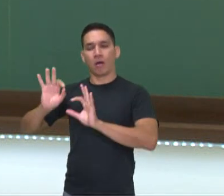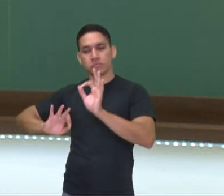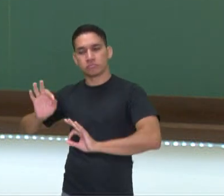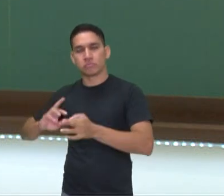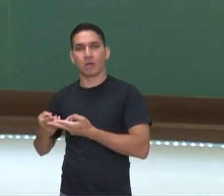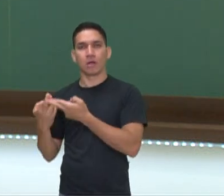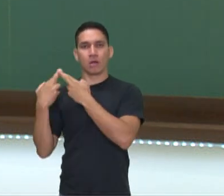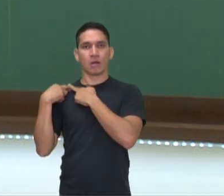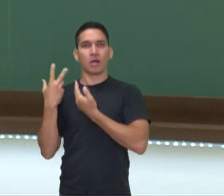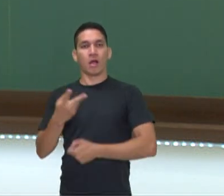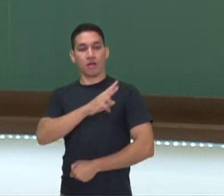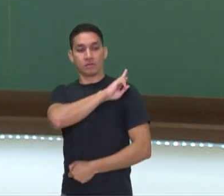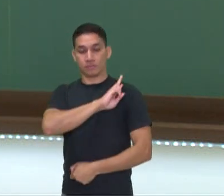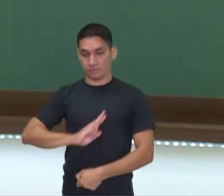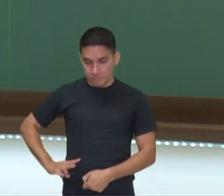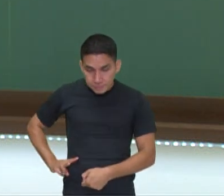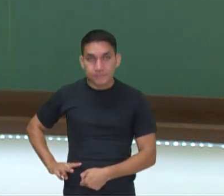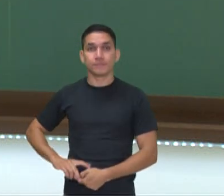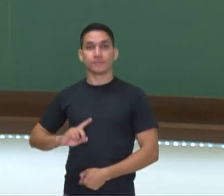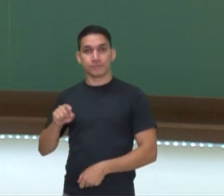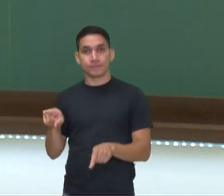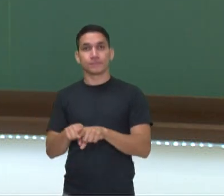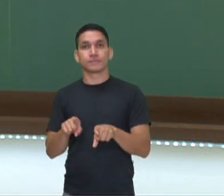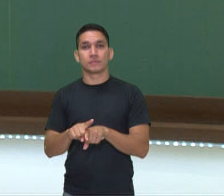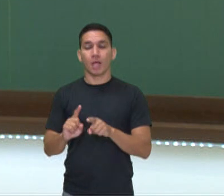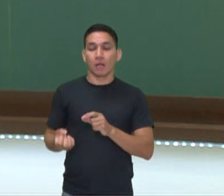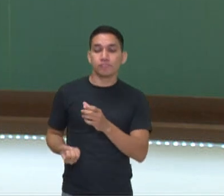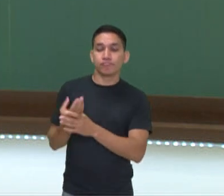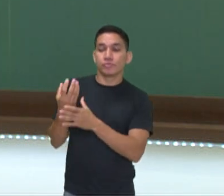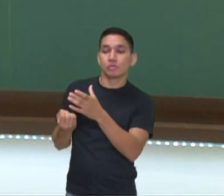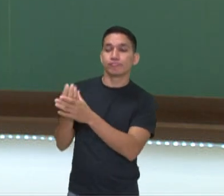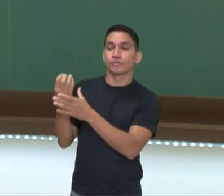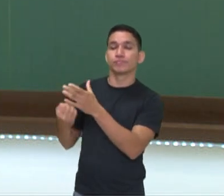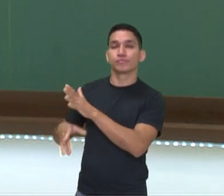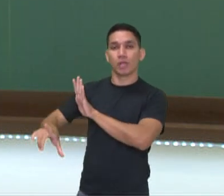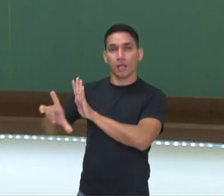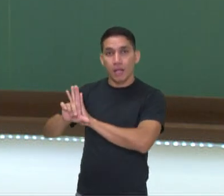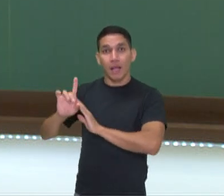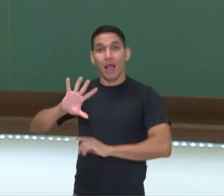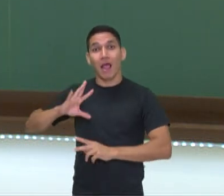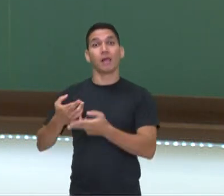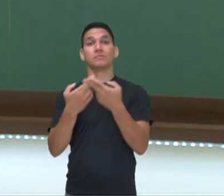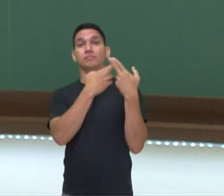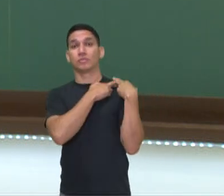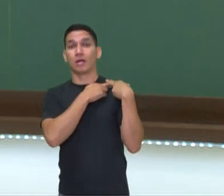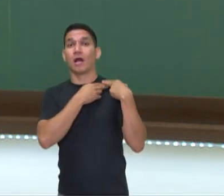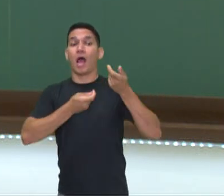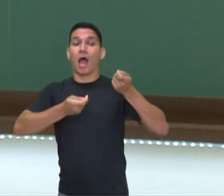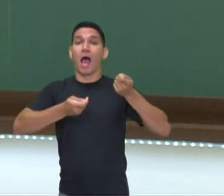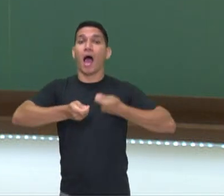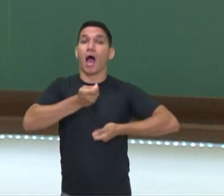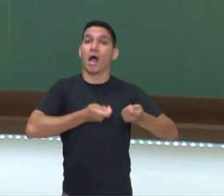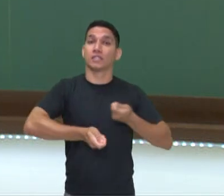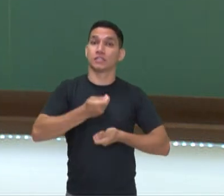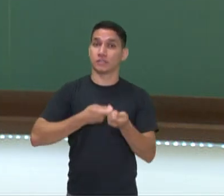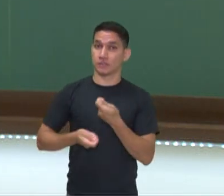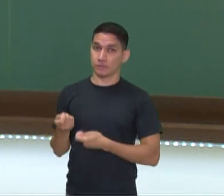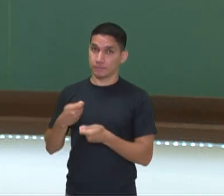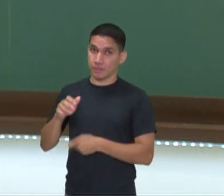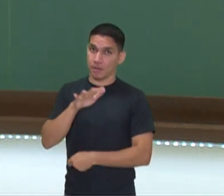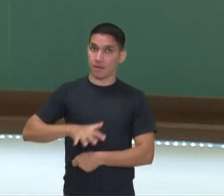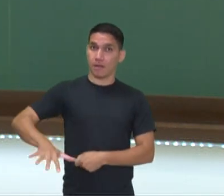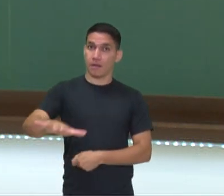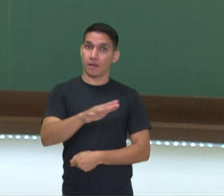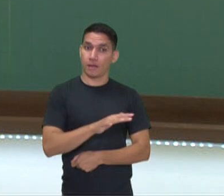os vereadores que representam este poder e que em conjunto são responsáveis pela administração desta área, sendo que a área do